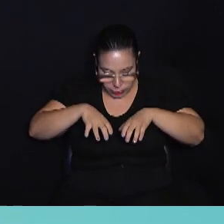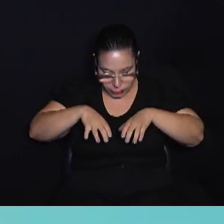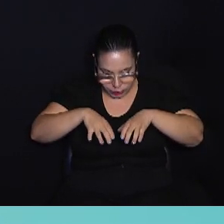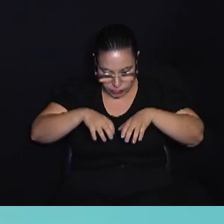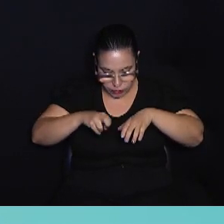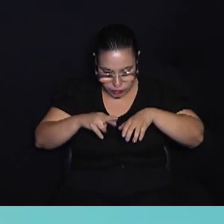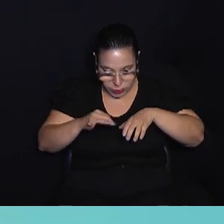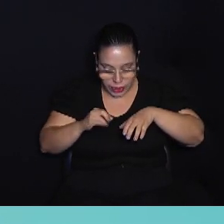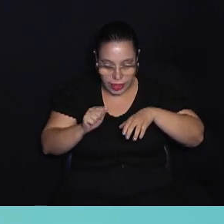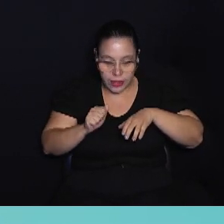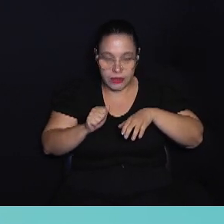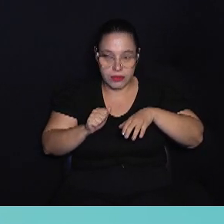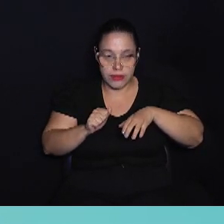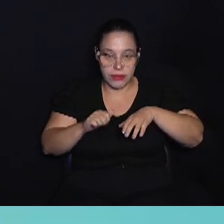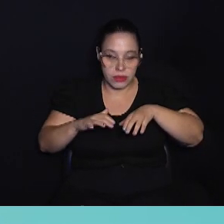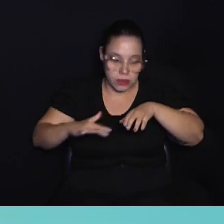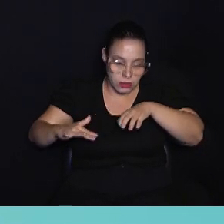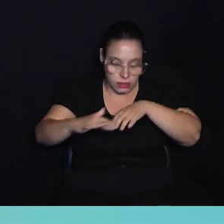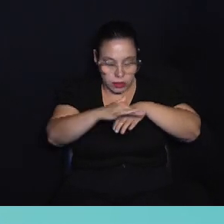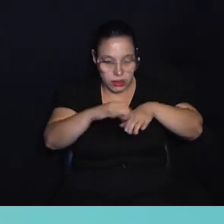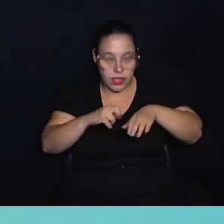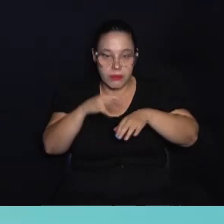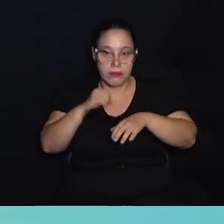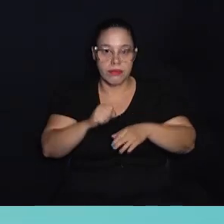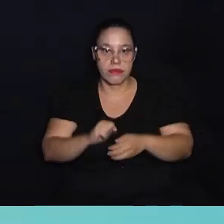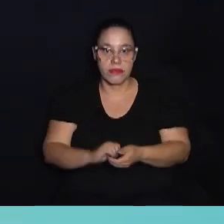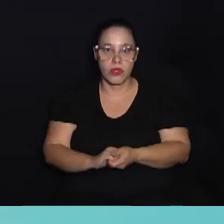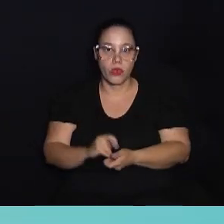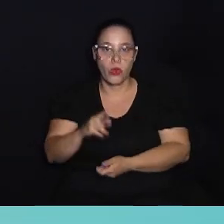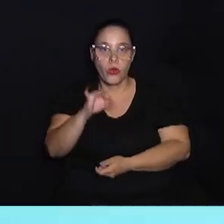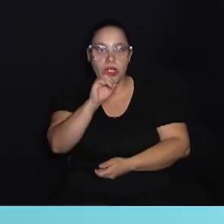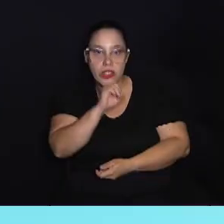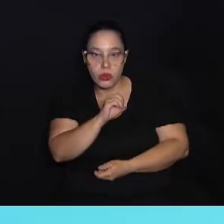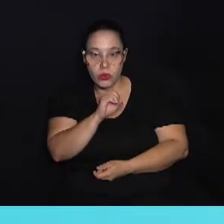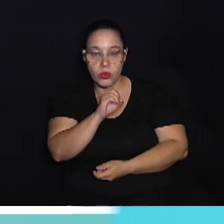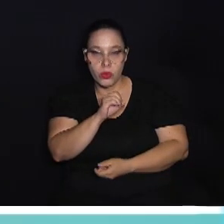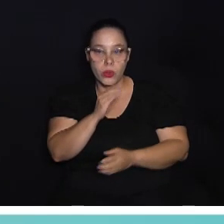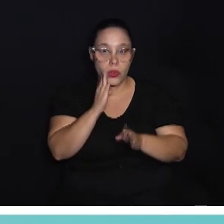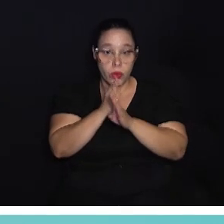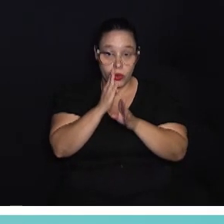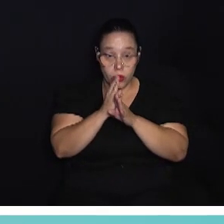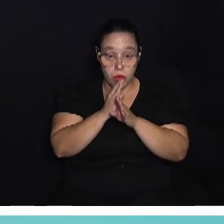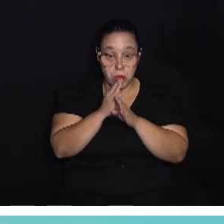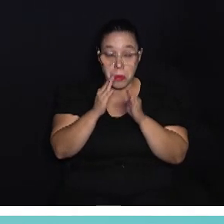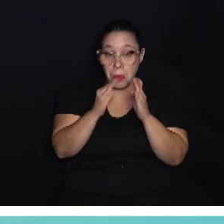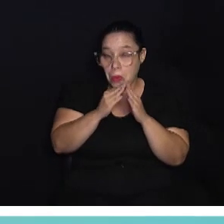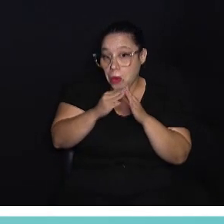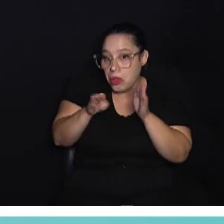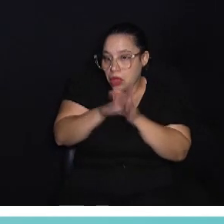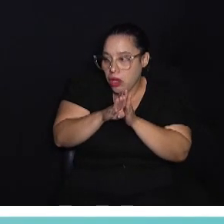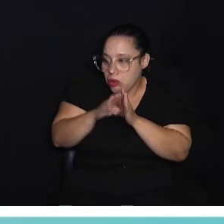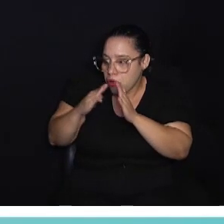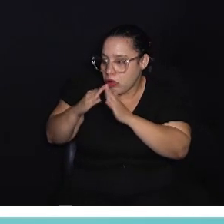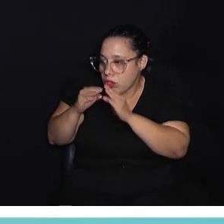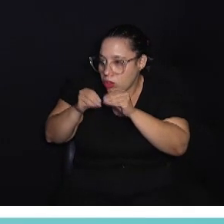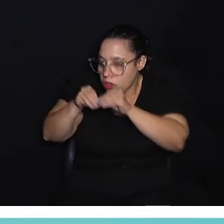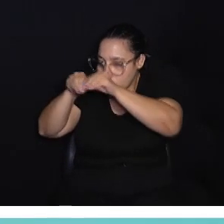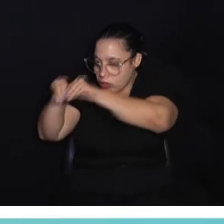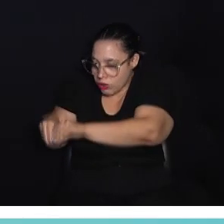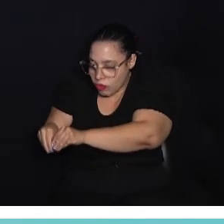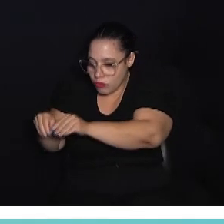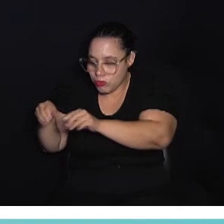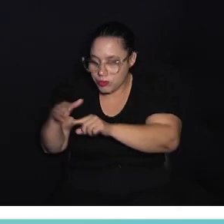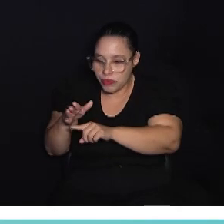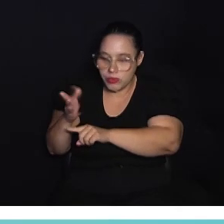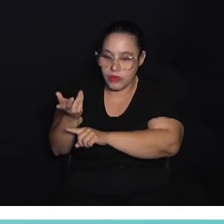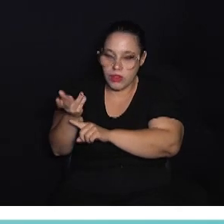ficado atolado em uma área de muita areia e rodeada por capim seco. Um ouriço cacheiro encontrado por um morador dentro de